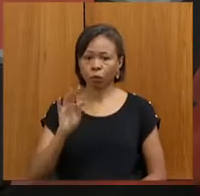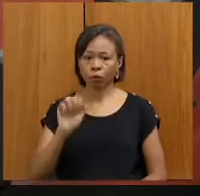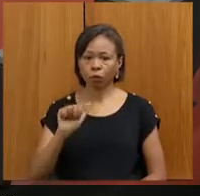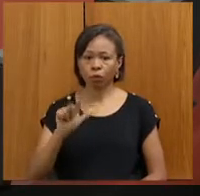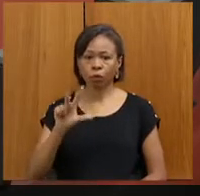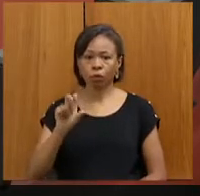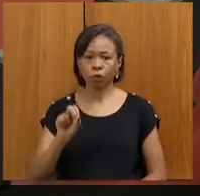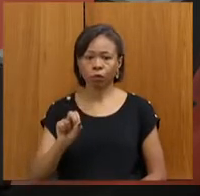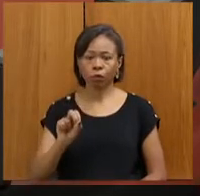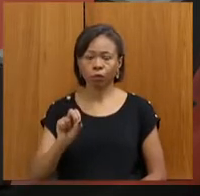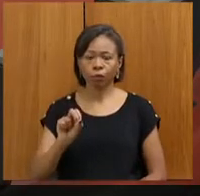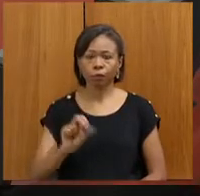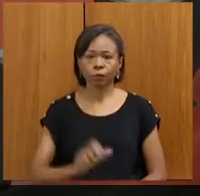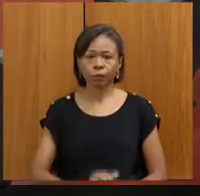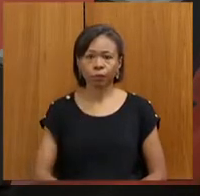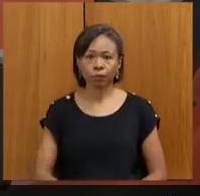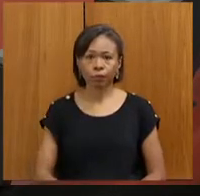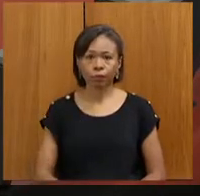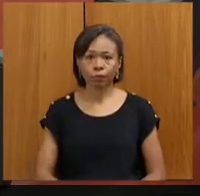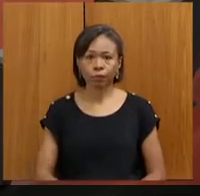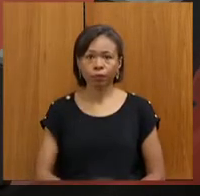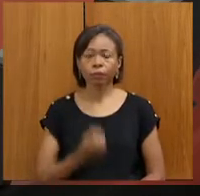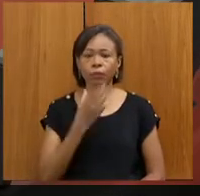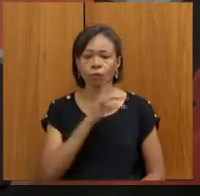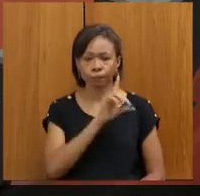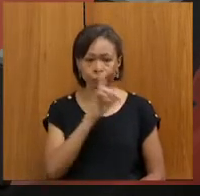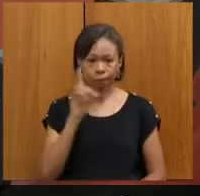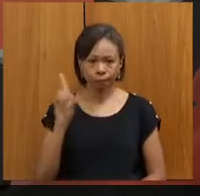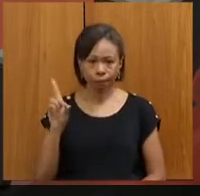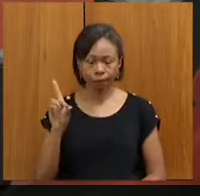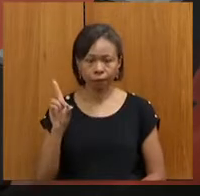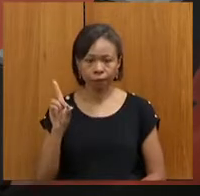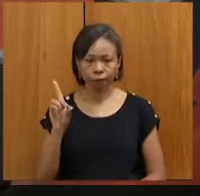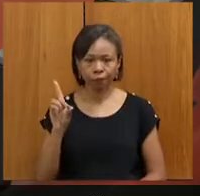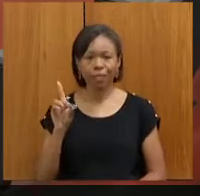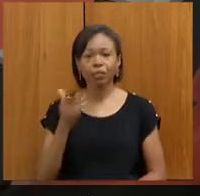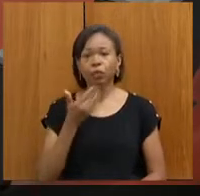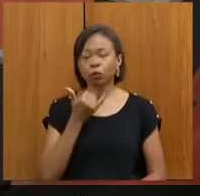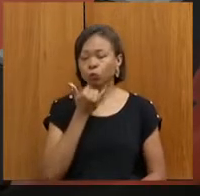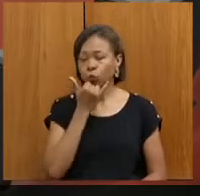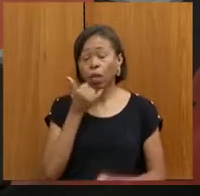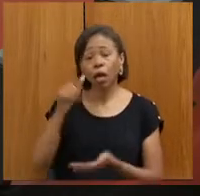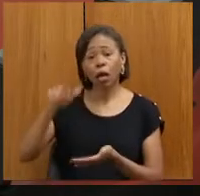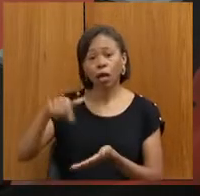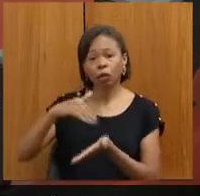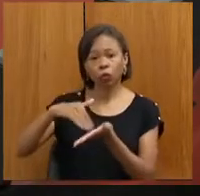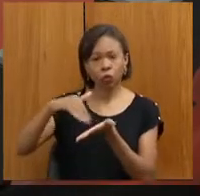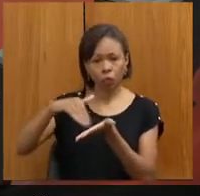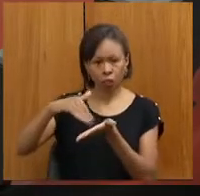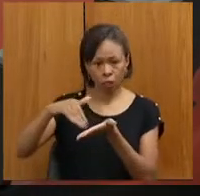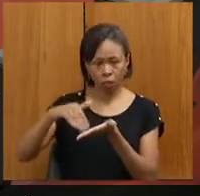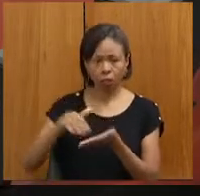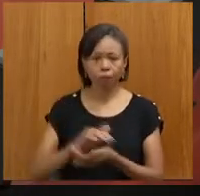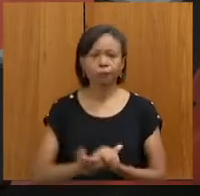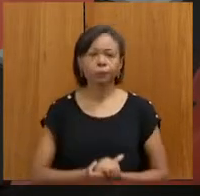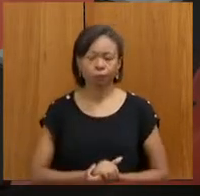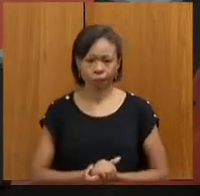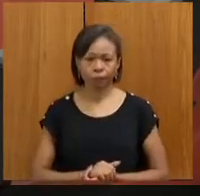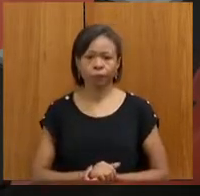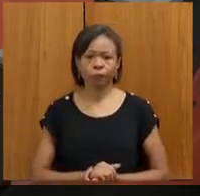a Barbosa a Oi bom dia autorizado diz secretário né Desculpa Bom dia